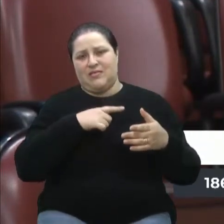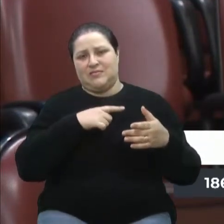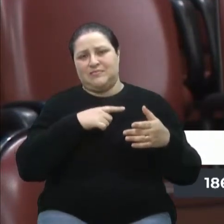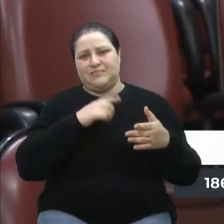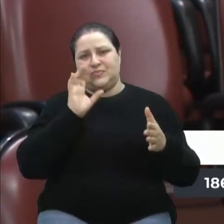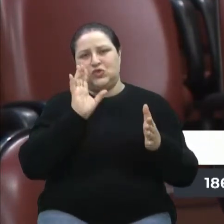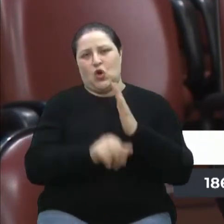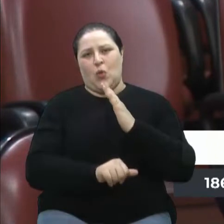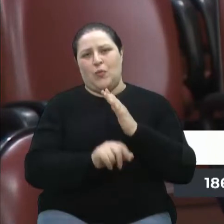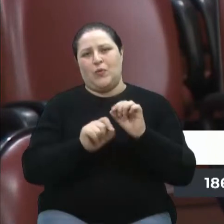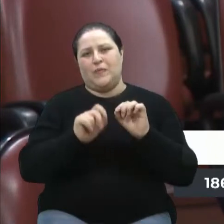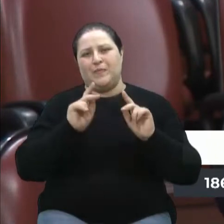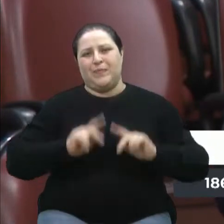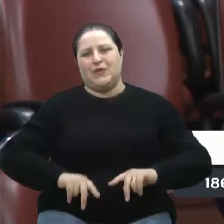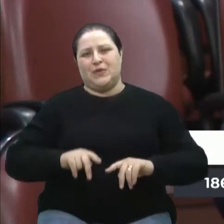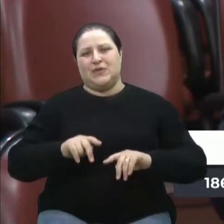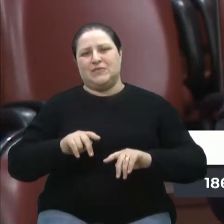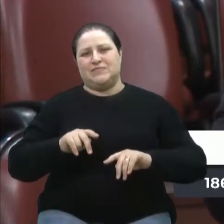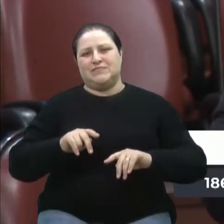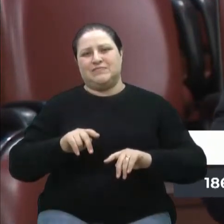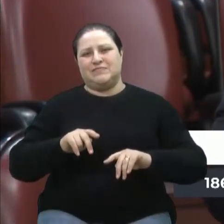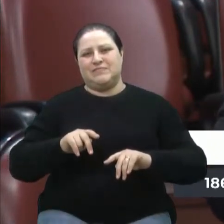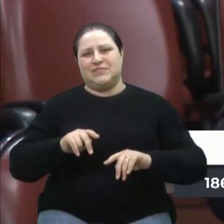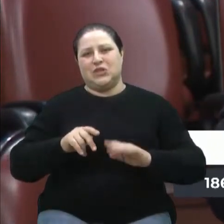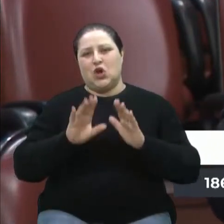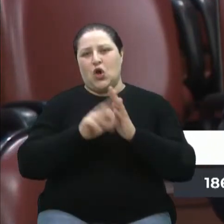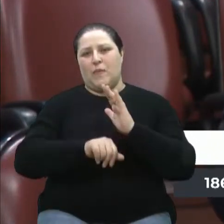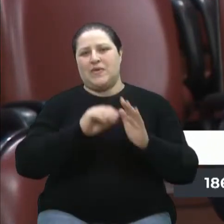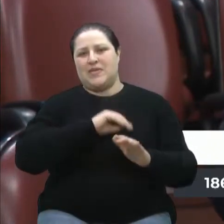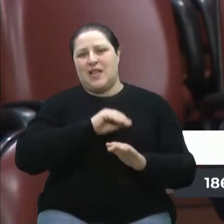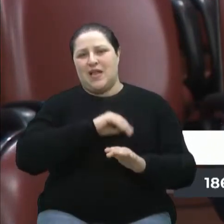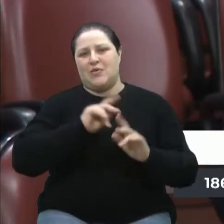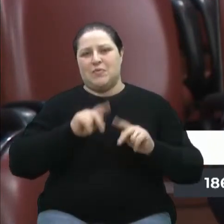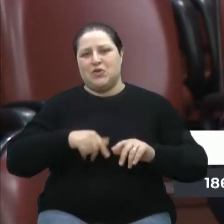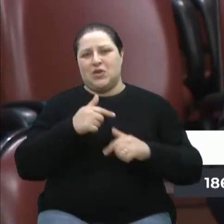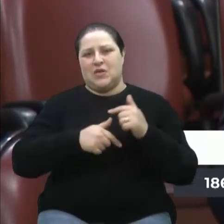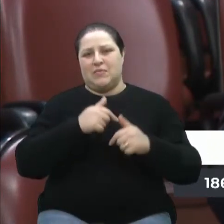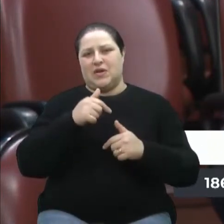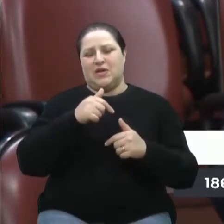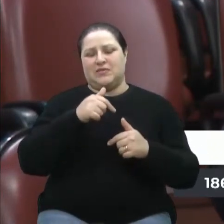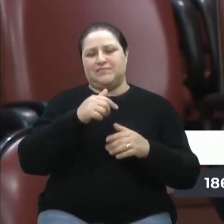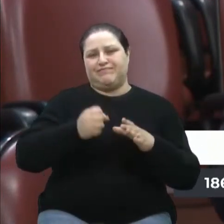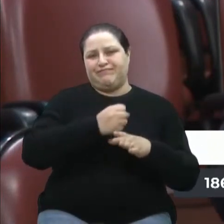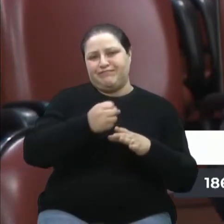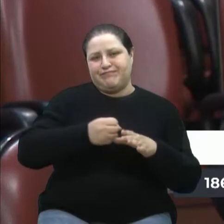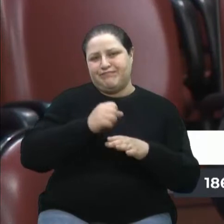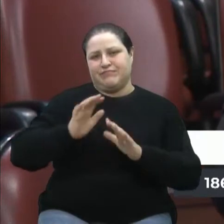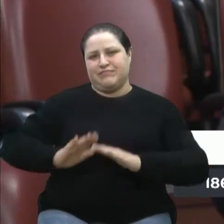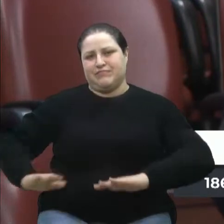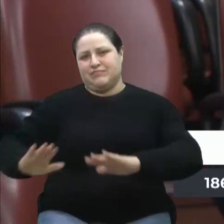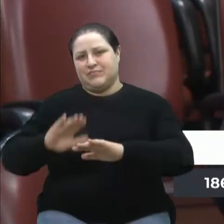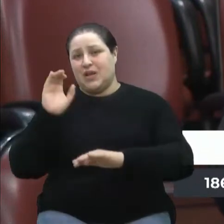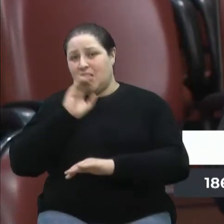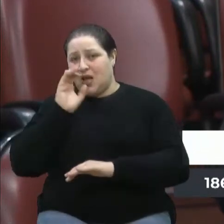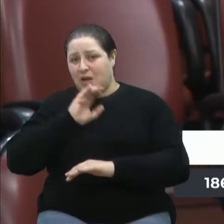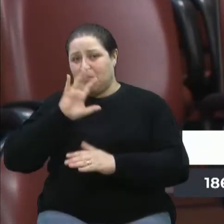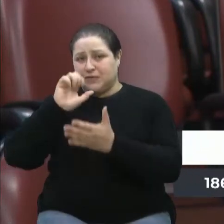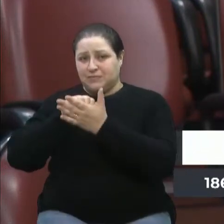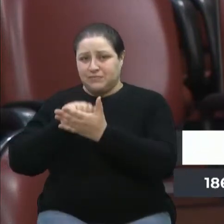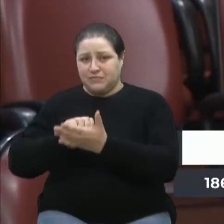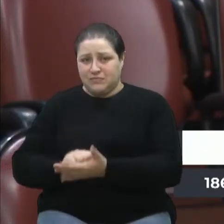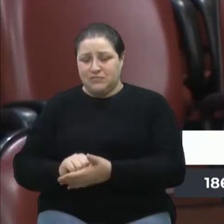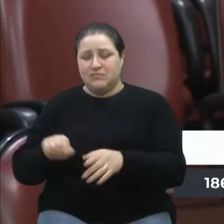nossas trabalhadores da área de limpeza das cozinhas das escolas municipais então vamo lá corre que ainda dá tempo de fazer o cadastro e também tá